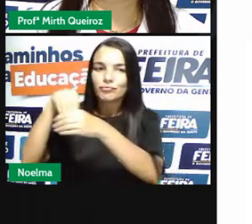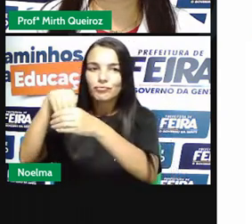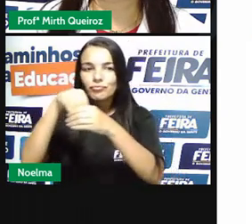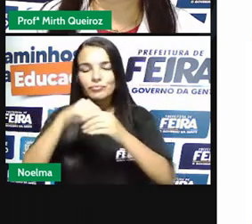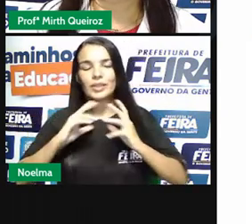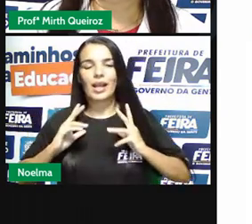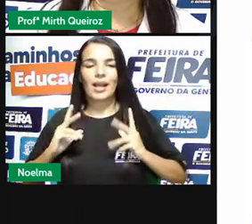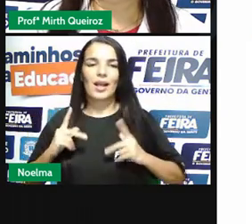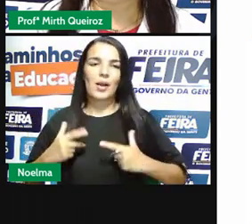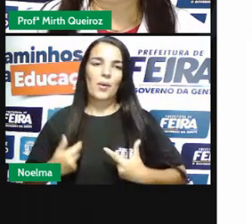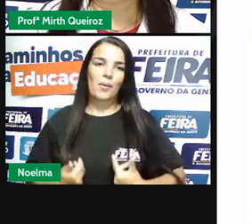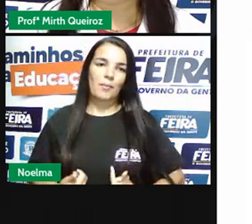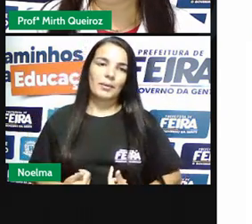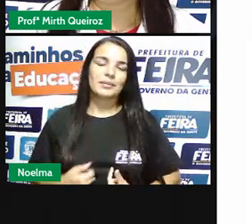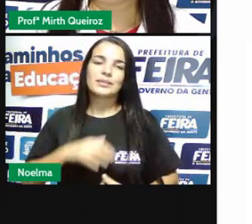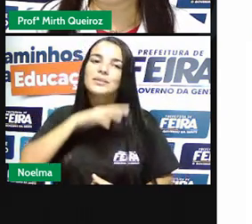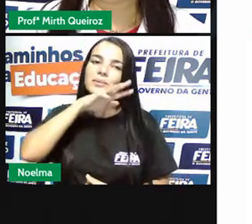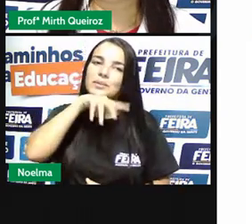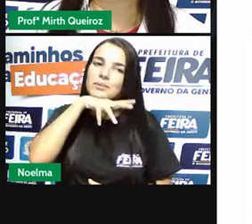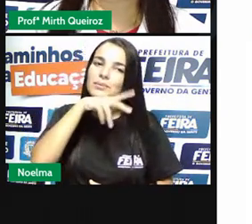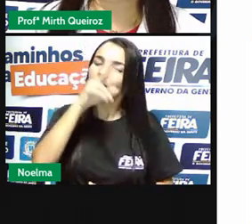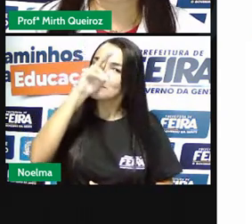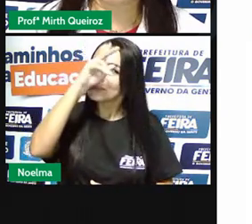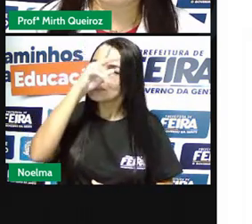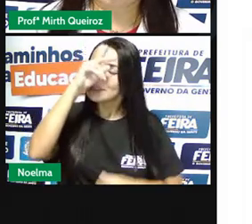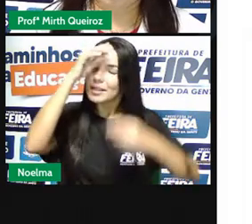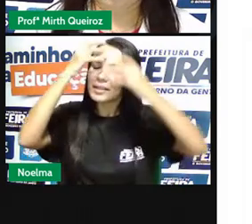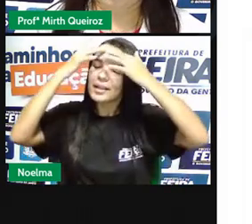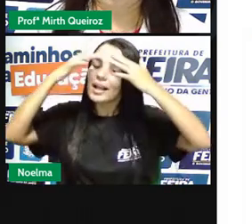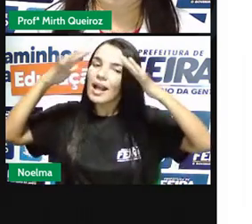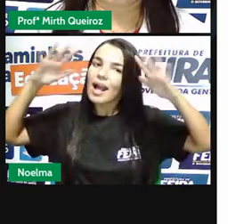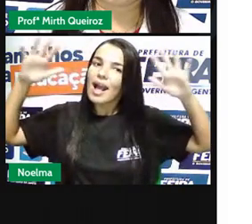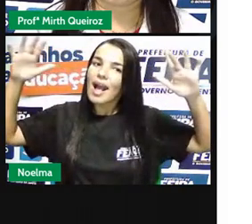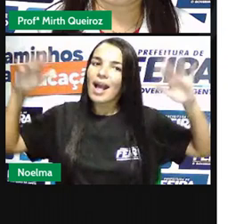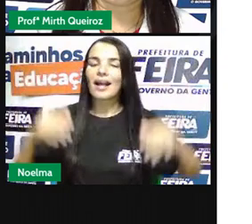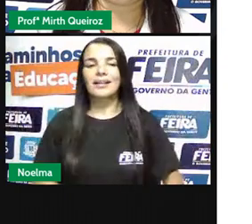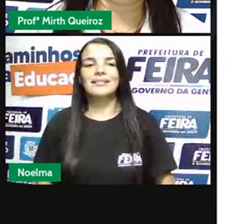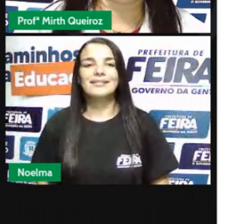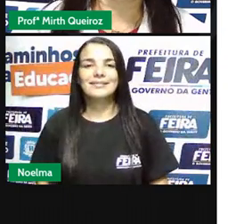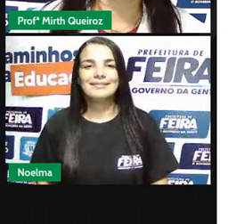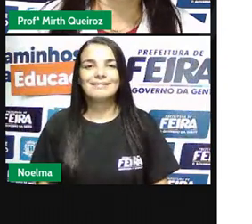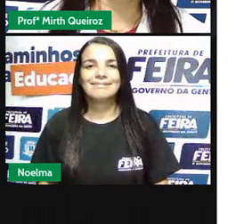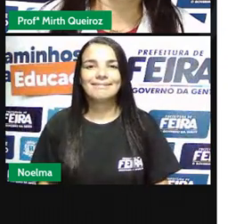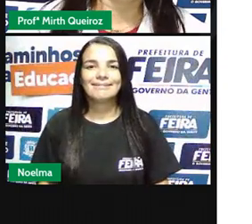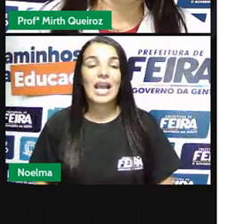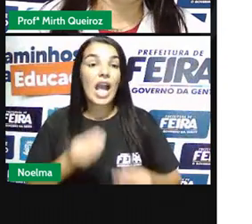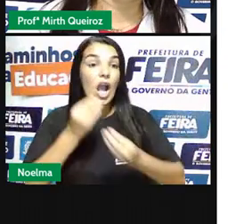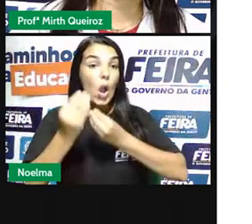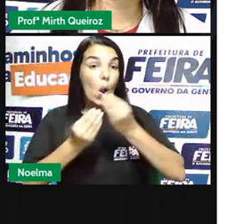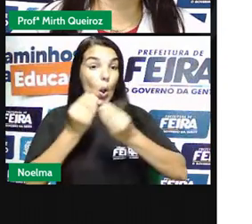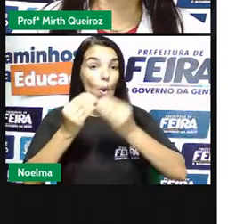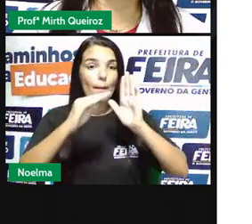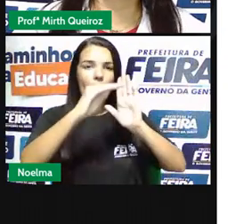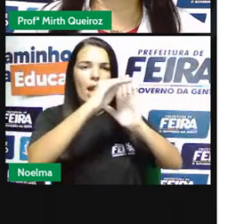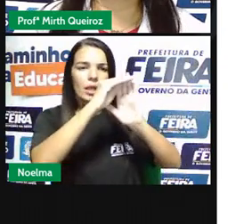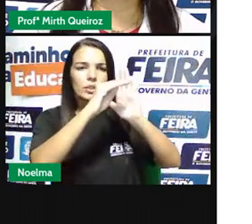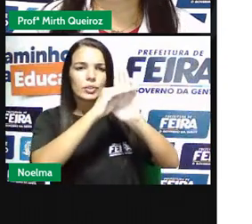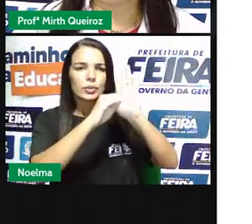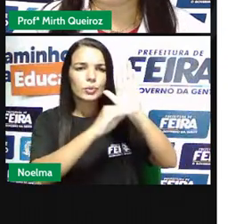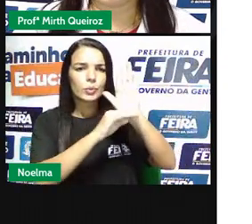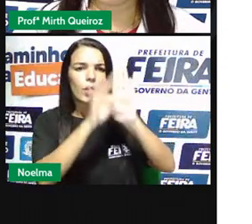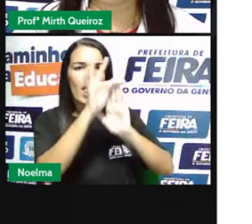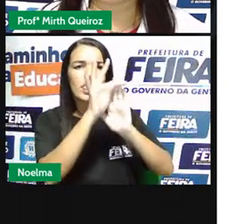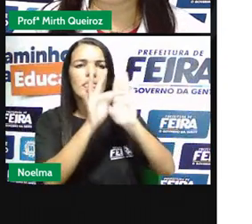fantasiosos nas está a citada é a estrutura